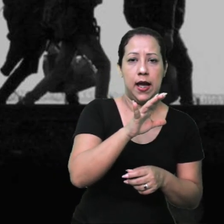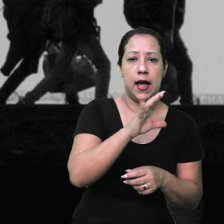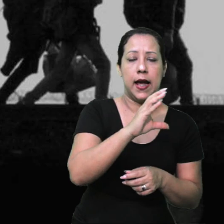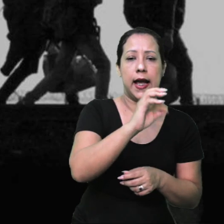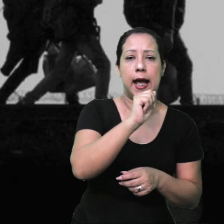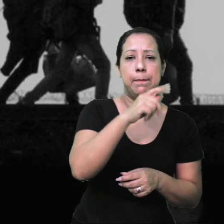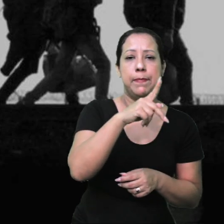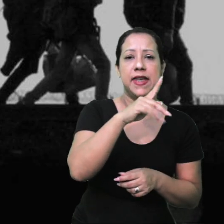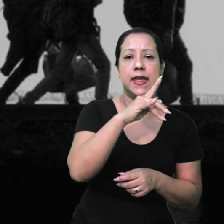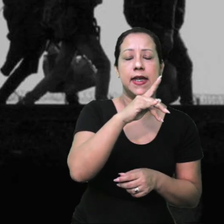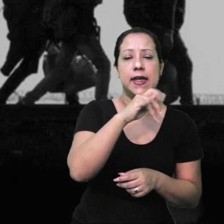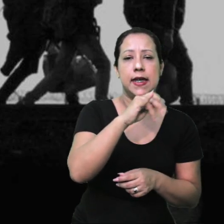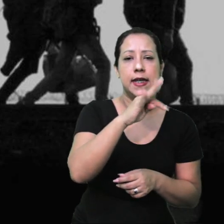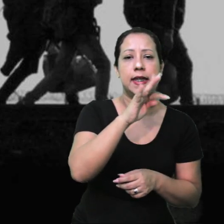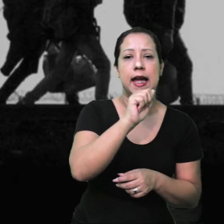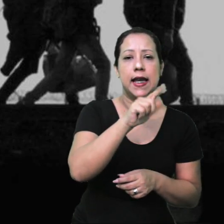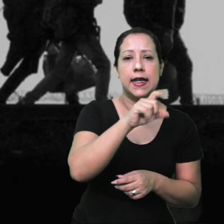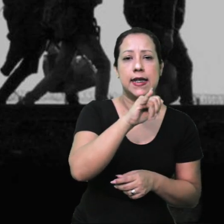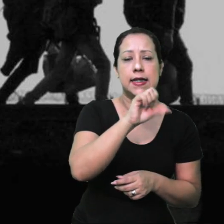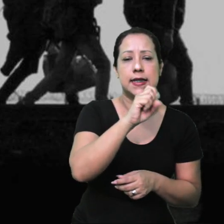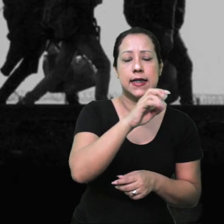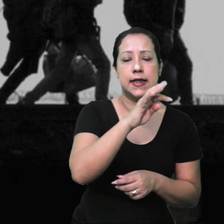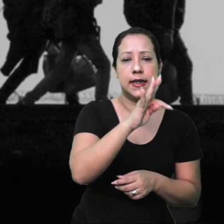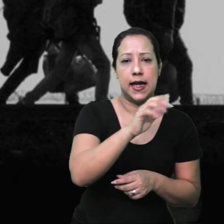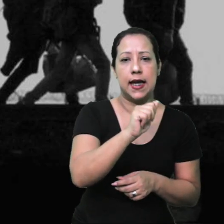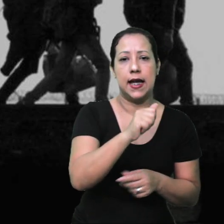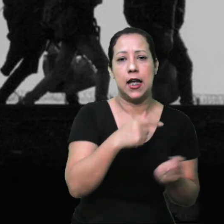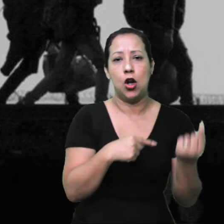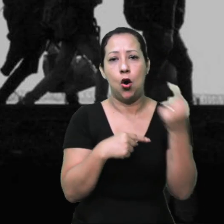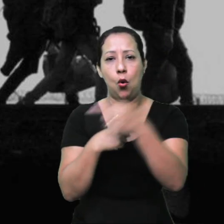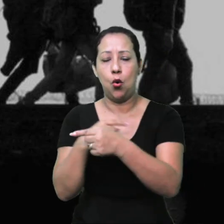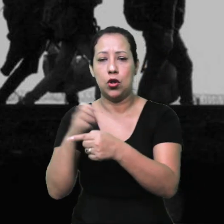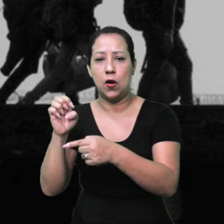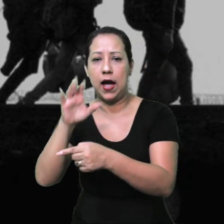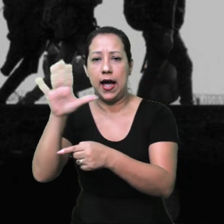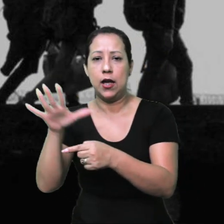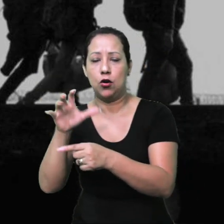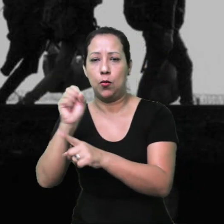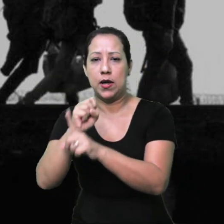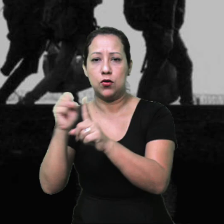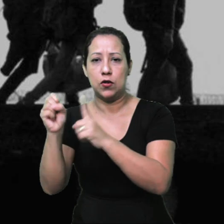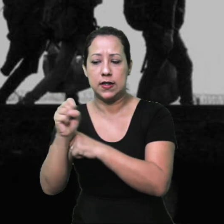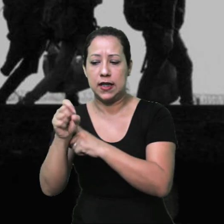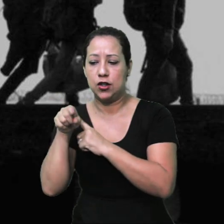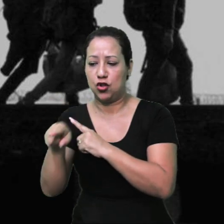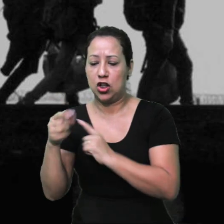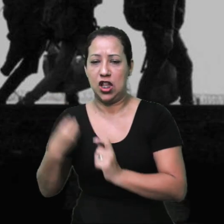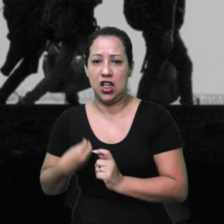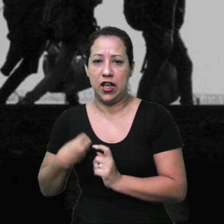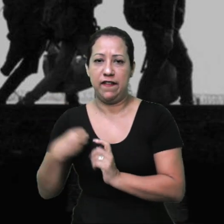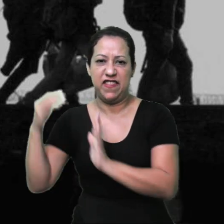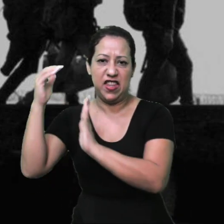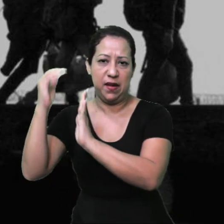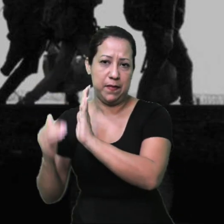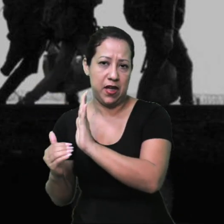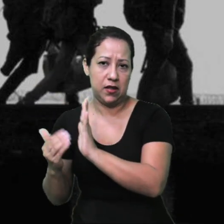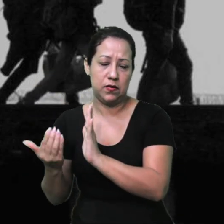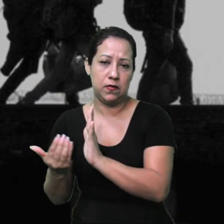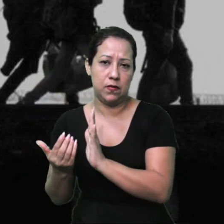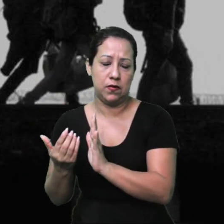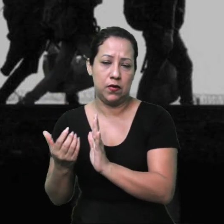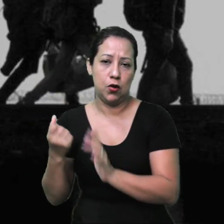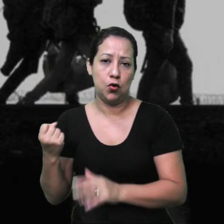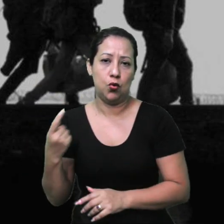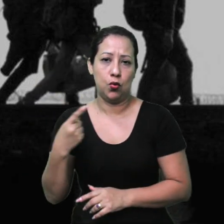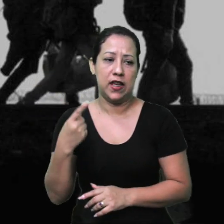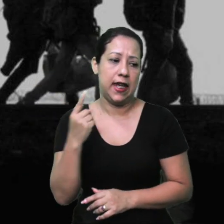Europa socialista, aonde a qualidade de vida era bem inferior à Europa